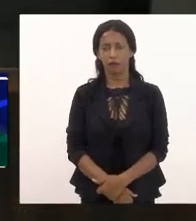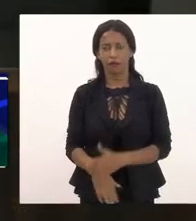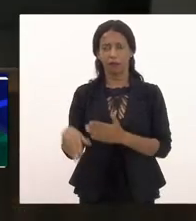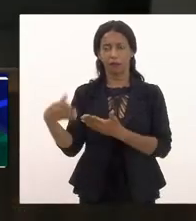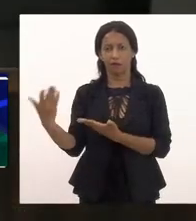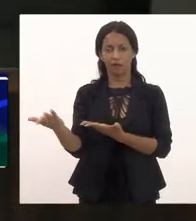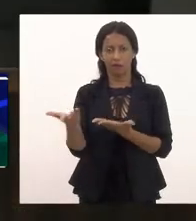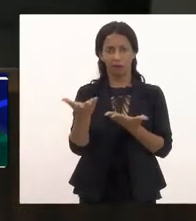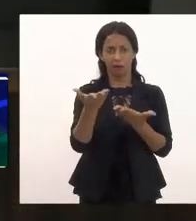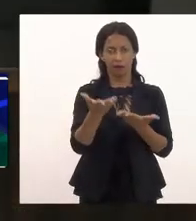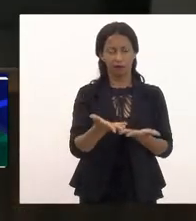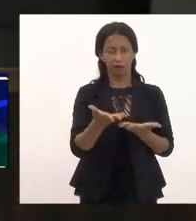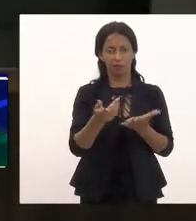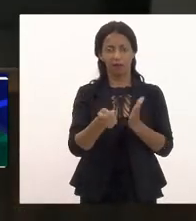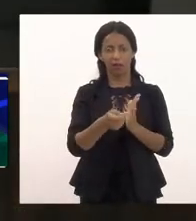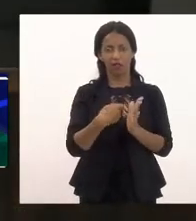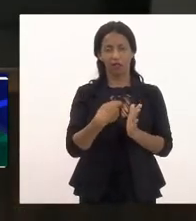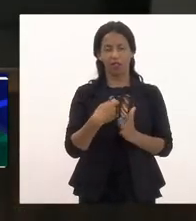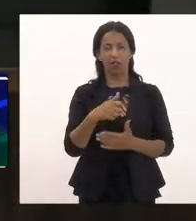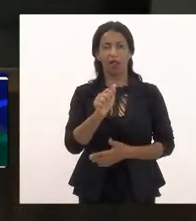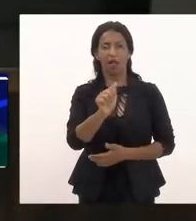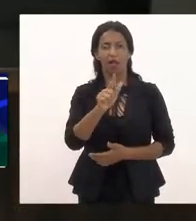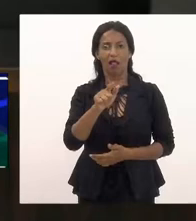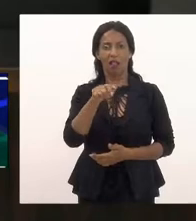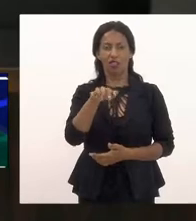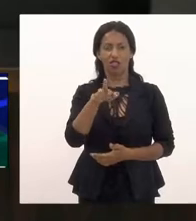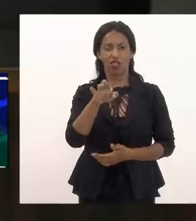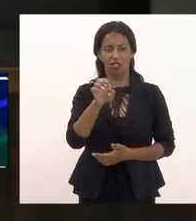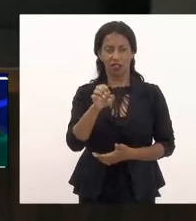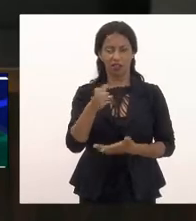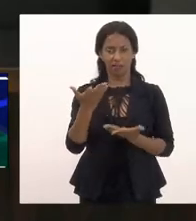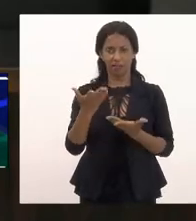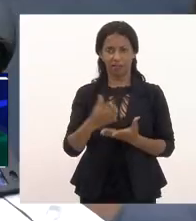Próximo orador inscrito é o deputado Alexandre Knoploch.